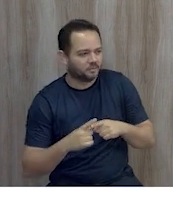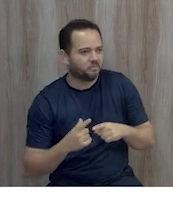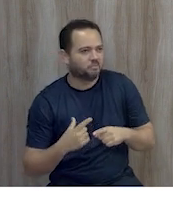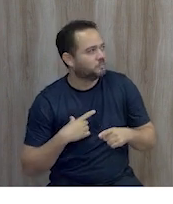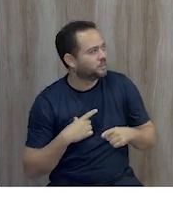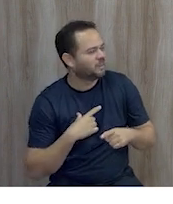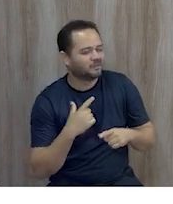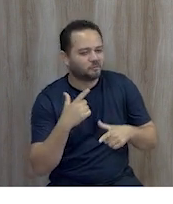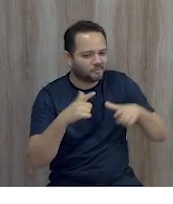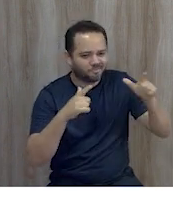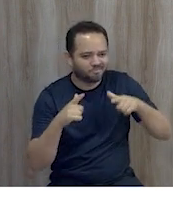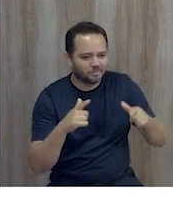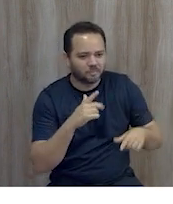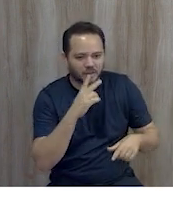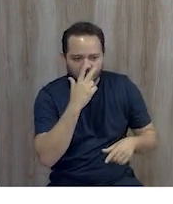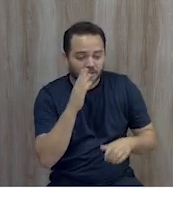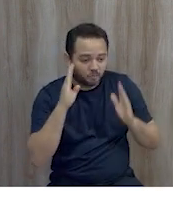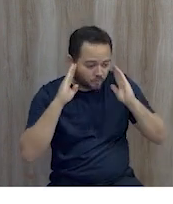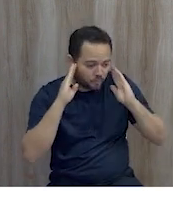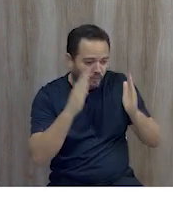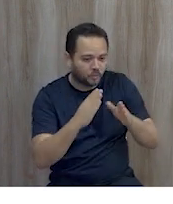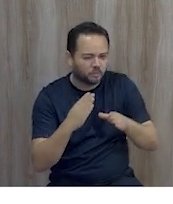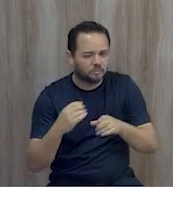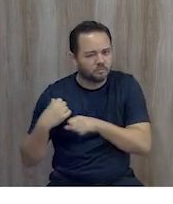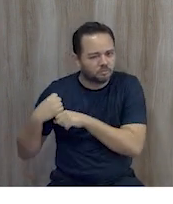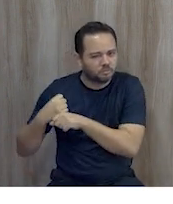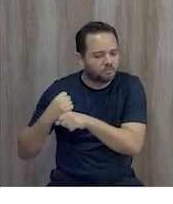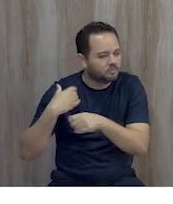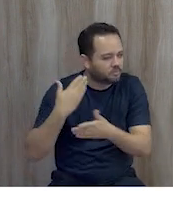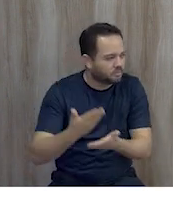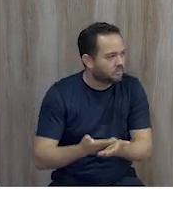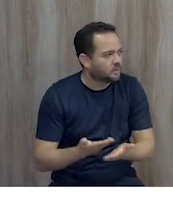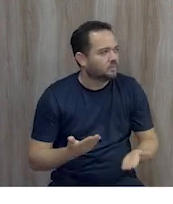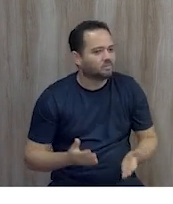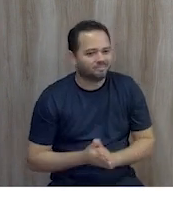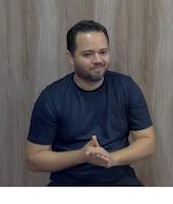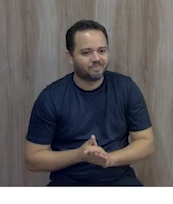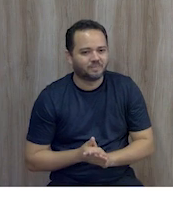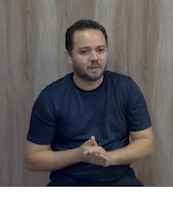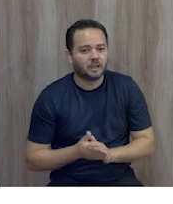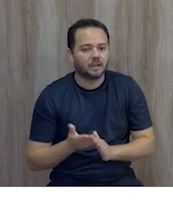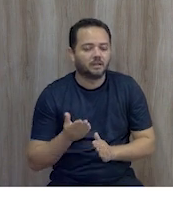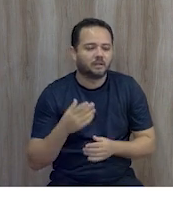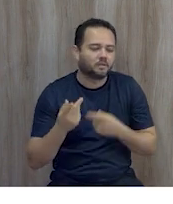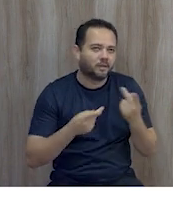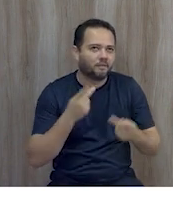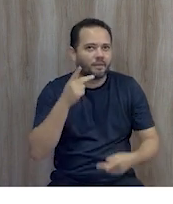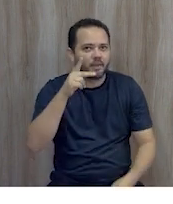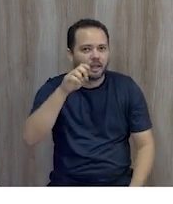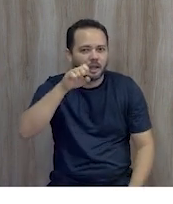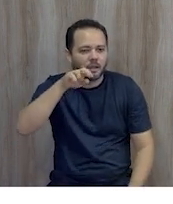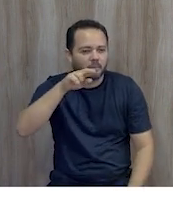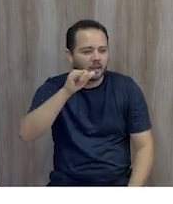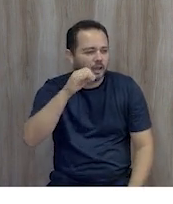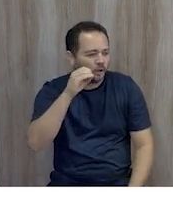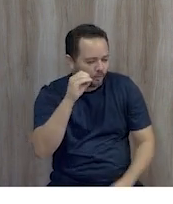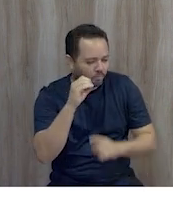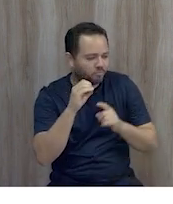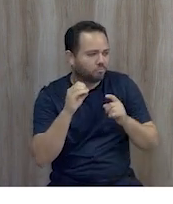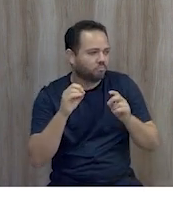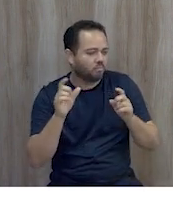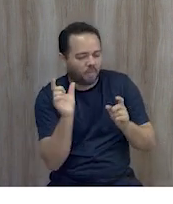outros dentistas, mas para alguns anos, né? Antes falava-se muito em periodontia, em tratamento de doença. Eu comecei